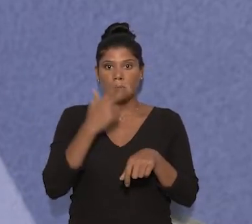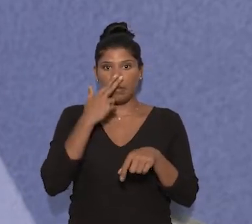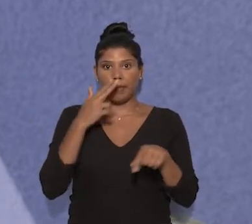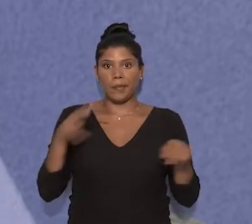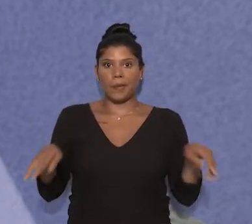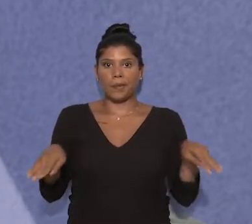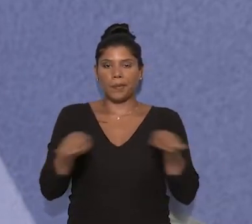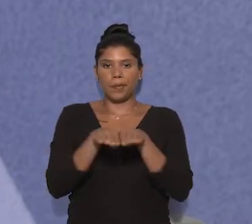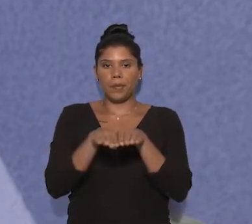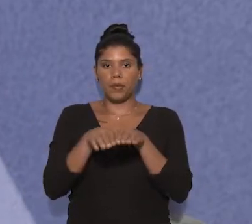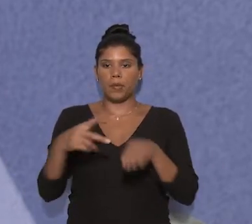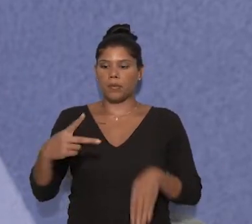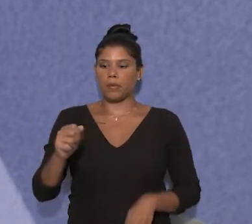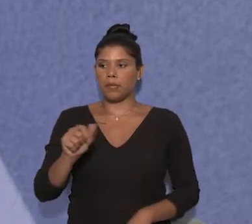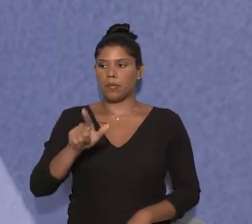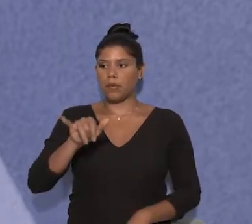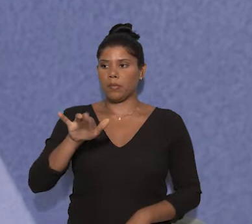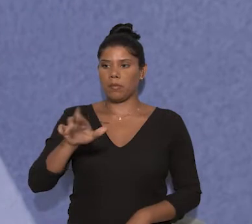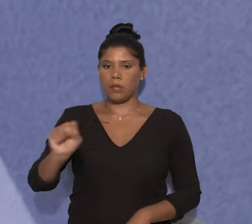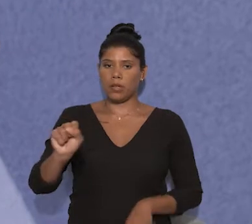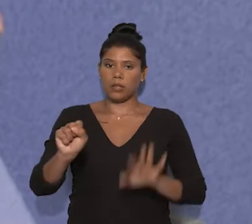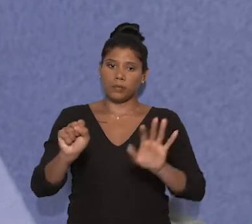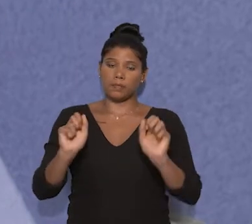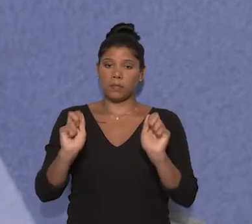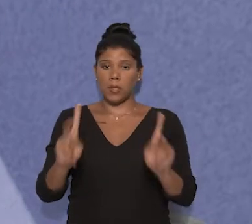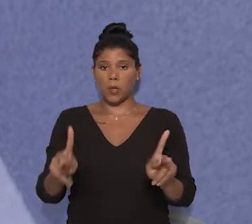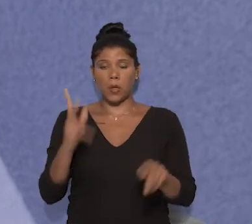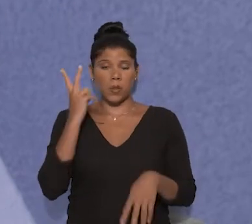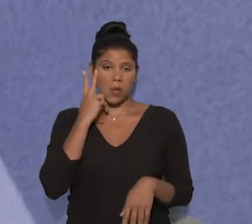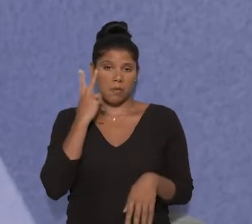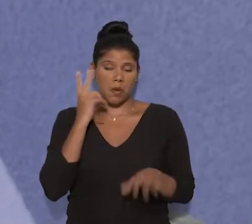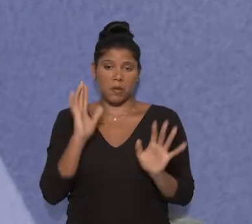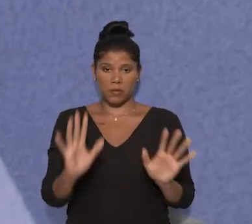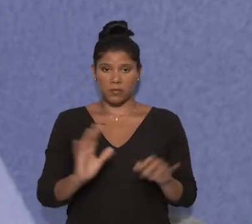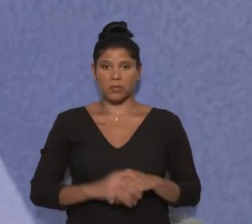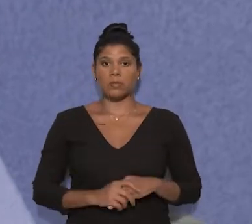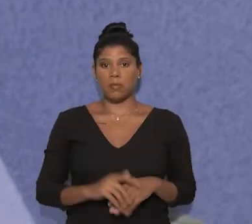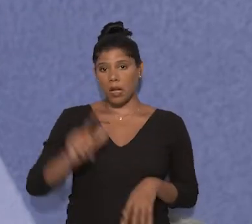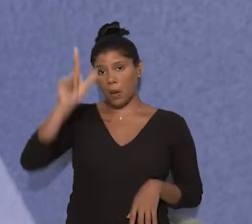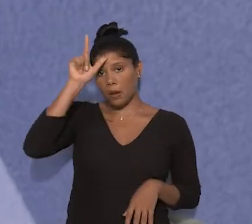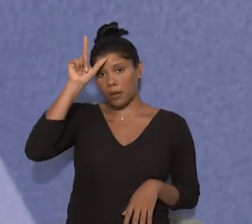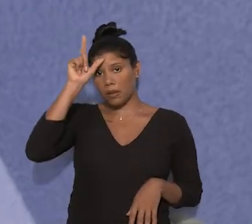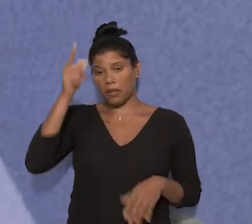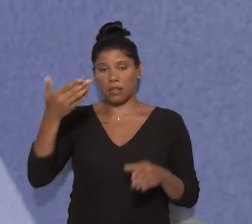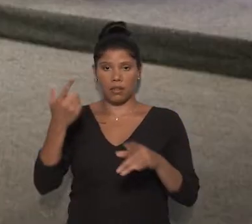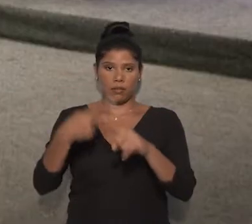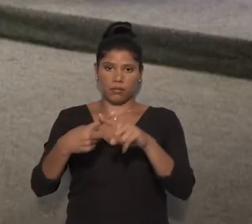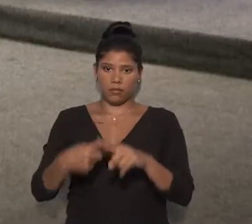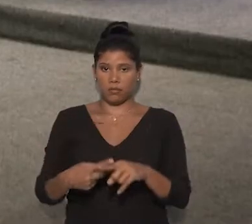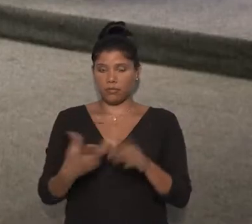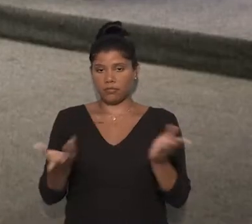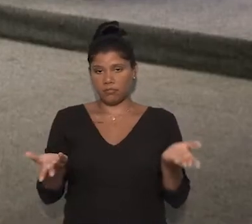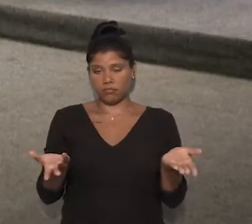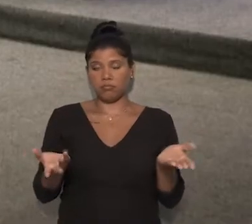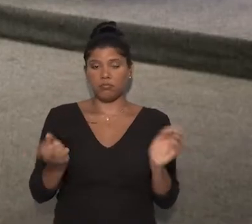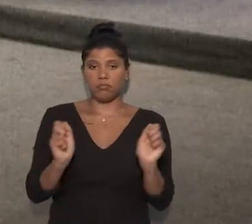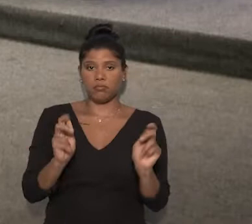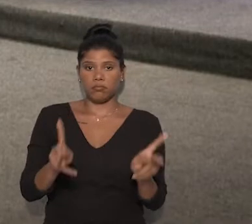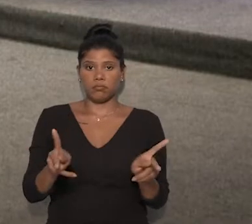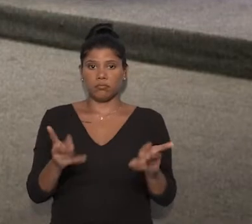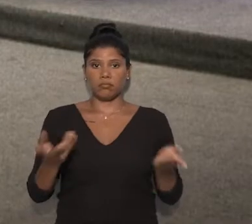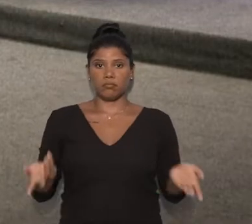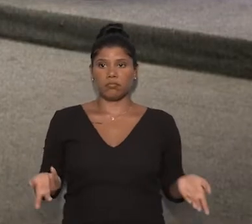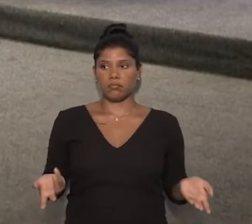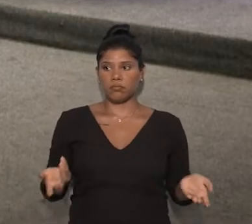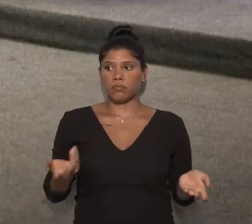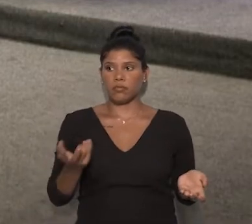para escatitar o resultado. Né? É um resultado normal, você está jogando contra o líder e tal. Nas circunstâncias. Nas circunstâncias. Ele na lanterna e o outro na